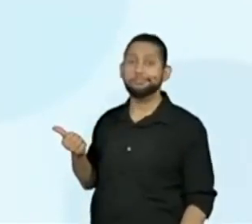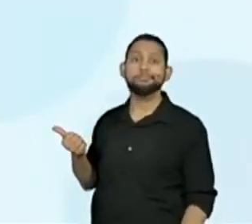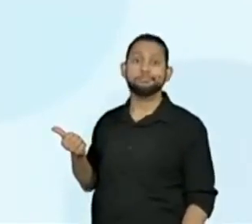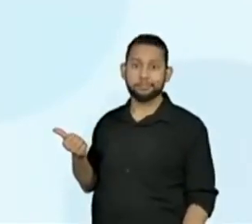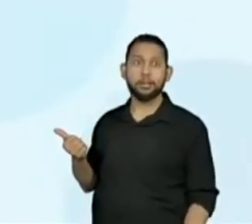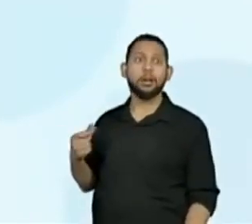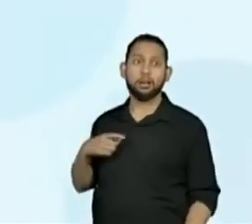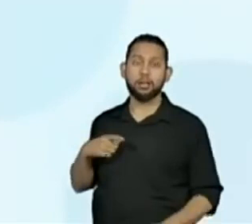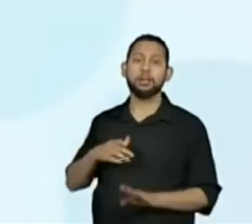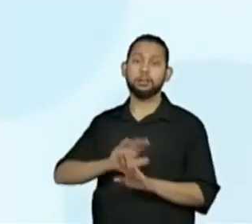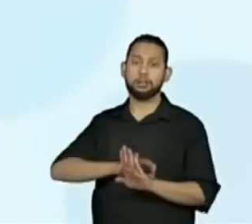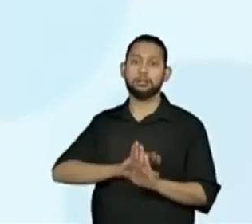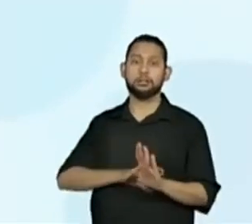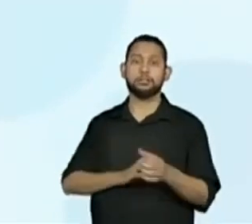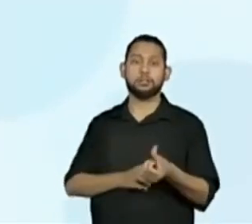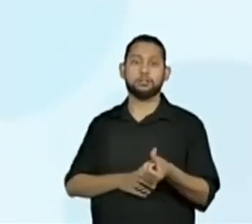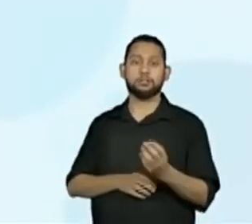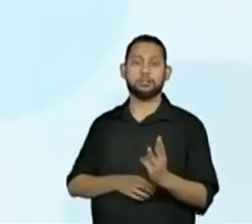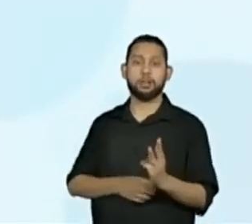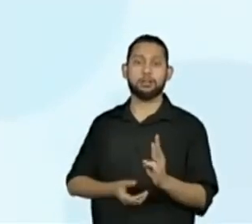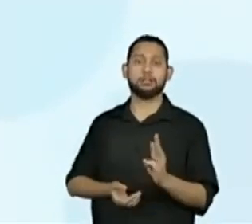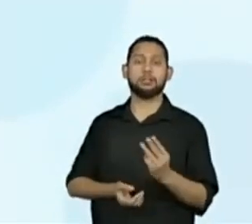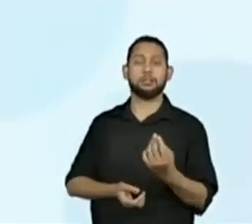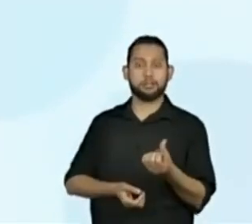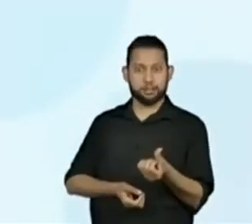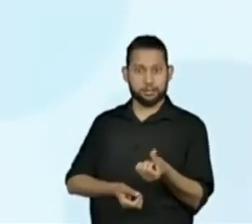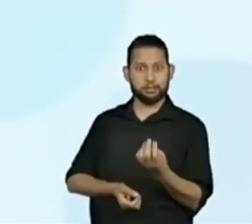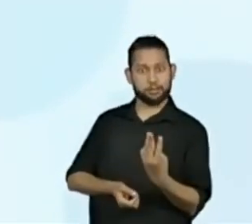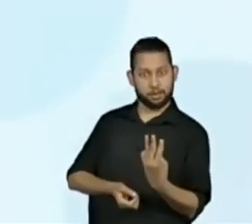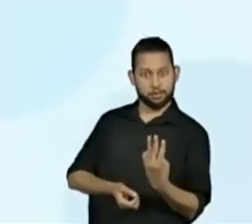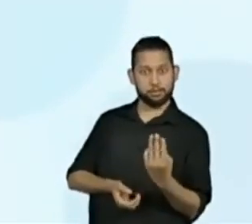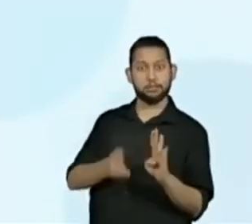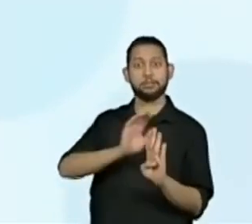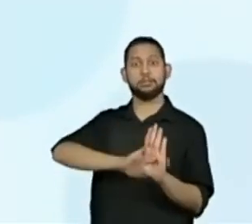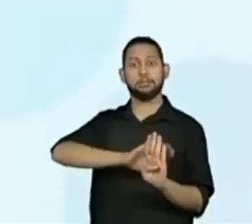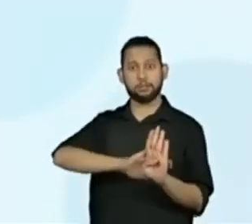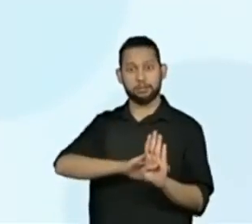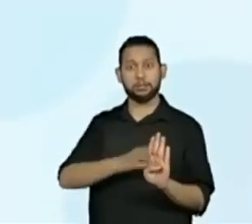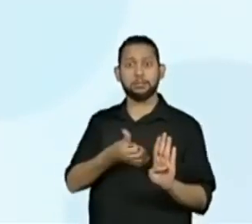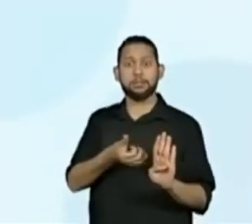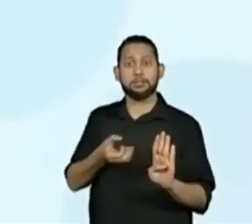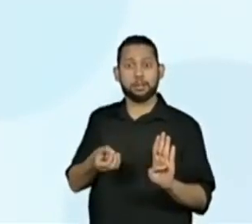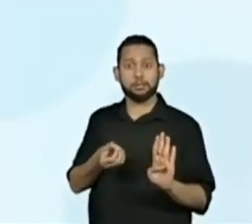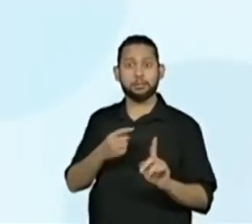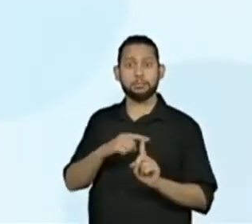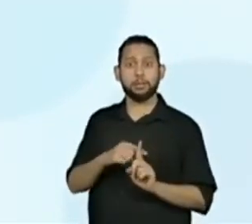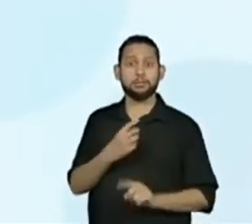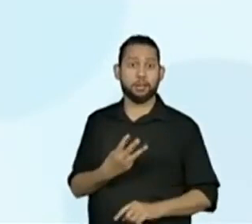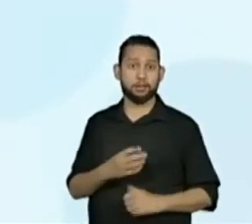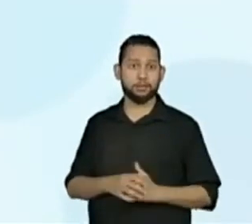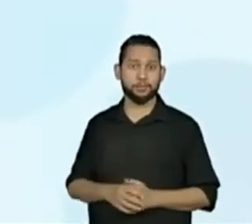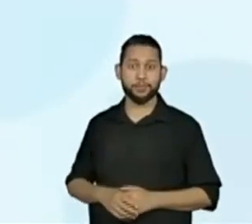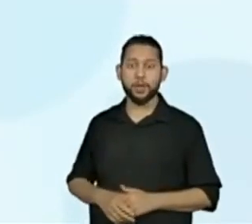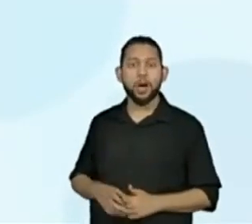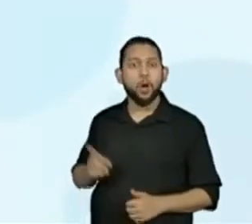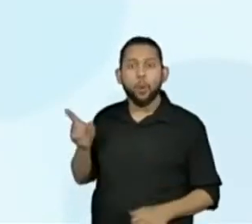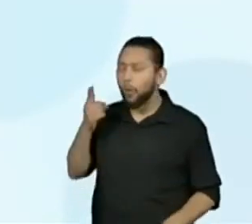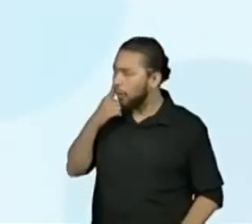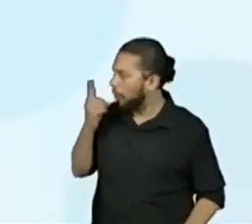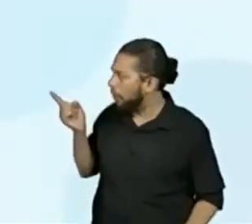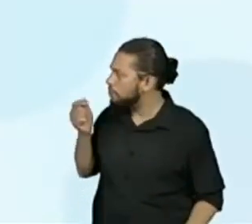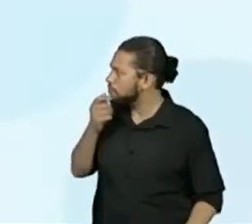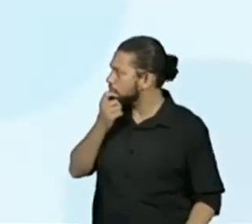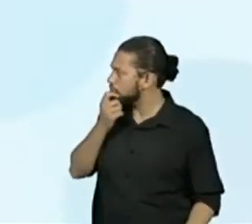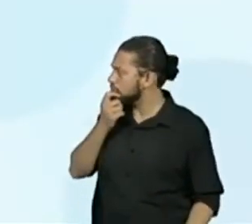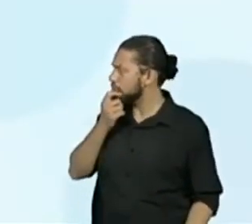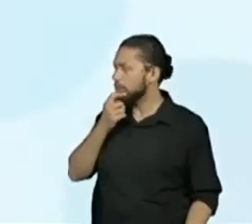Isso mesmo, a professora Edneia falou que os alunos dela já estão no próximo número e já falaram que são 9 dezenas e 4